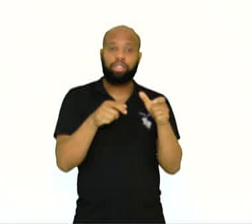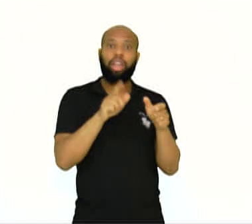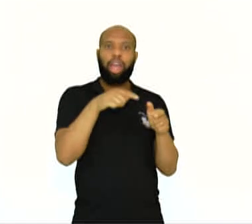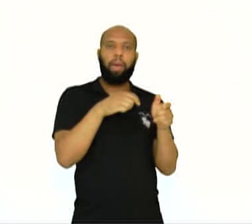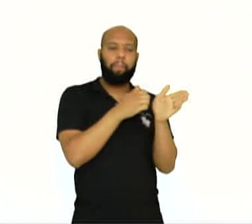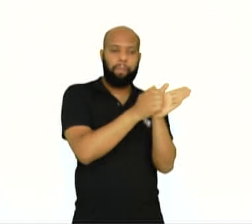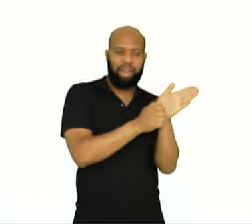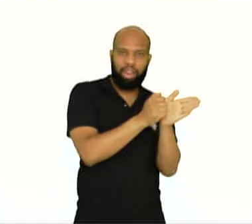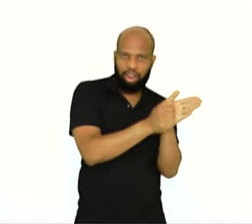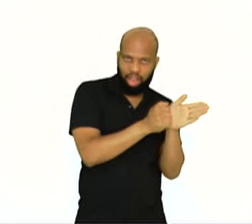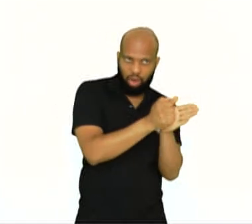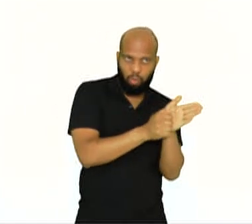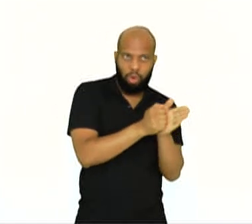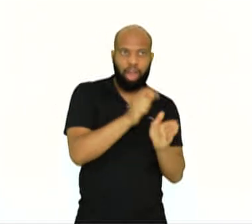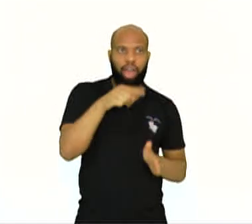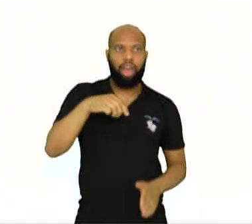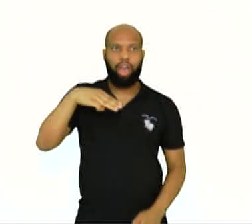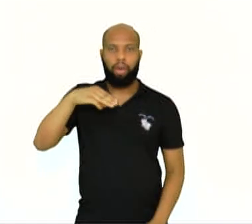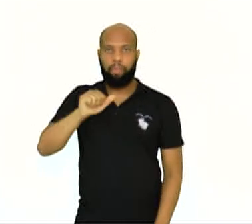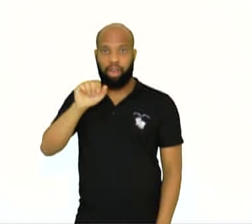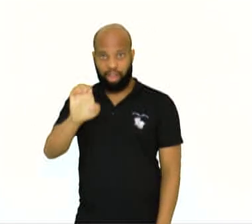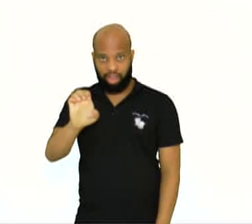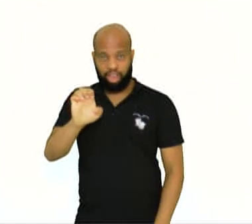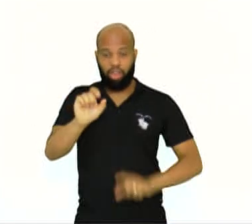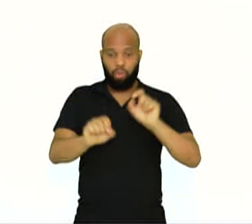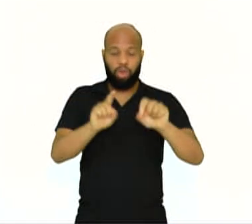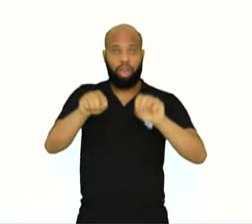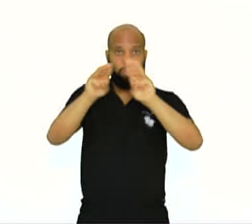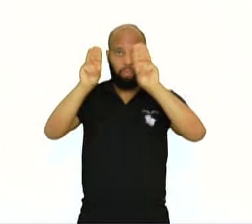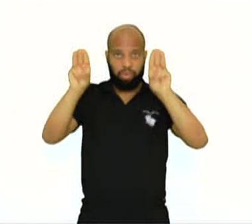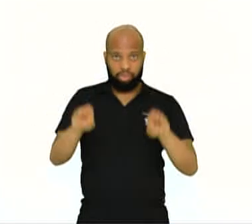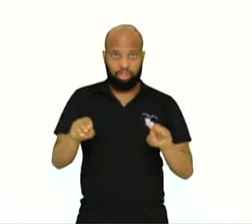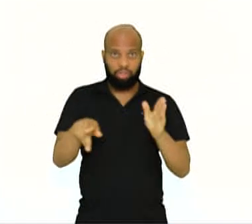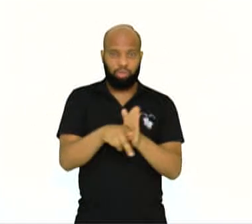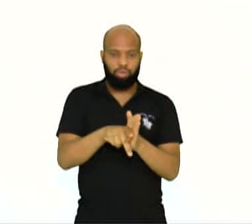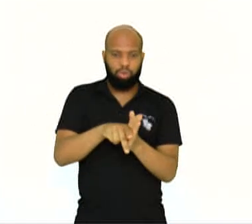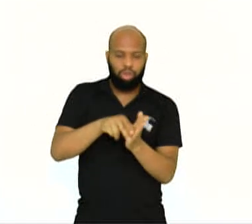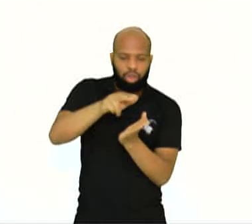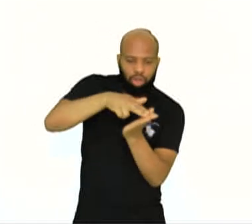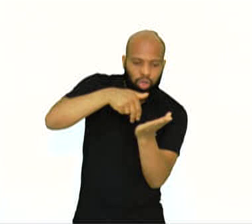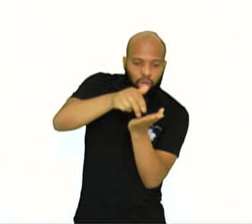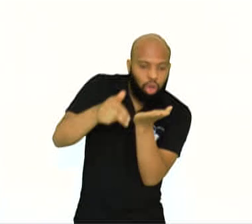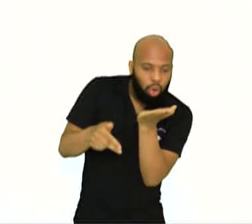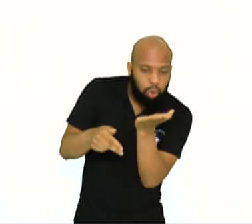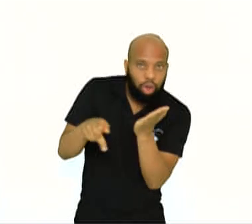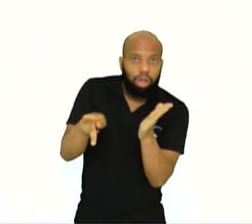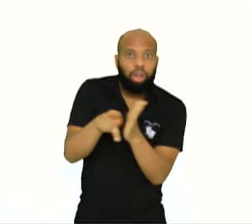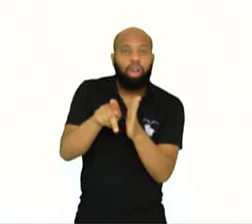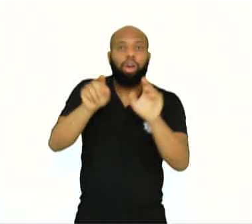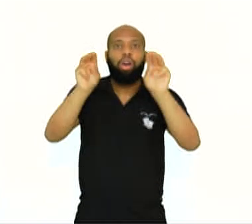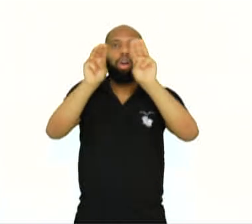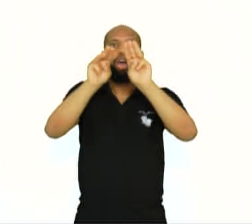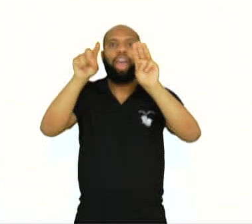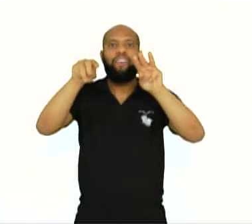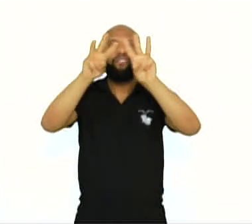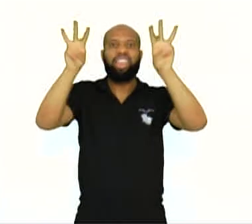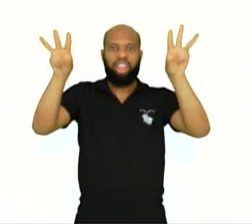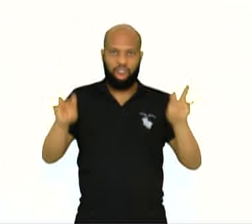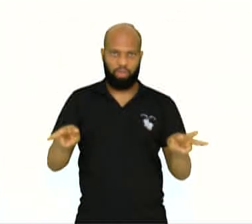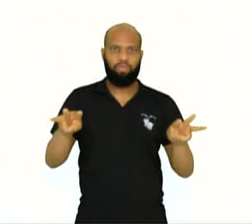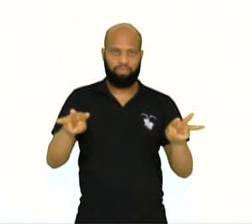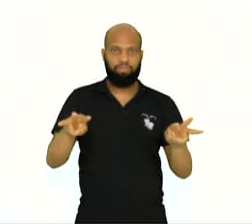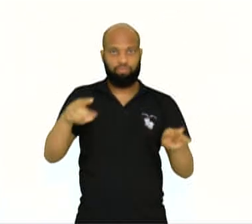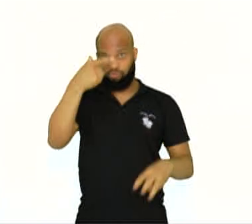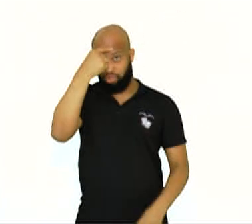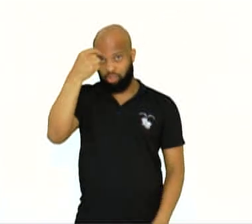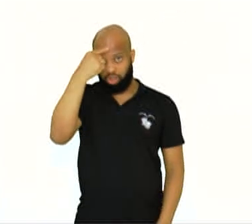o MAI. O MAI, ele é um museu de arqueologia e etnologia da Universidade Federal. Ele está